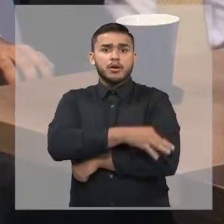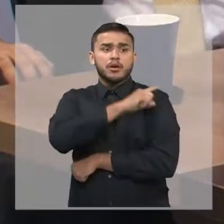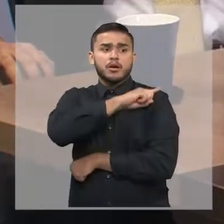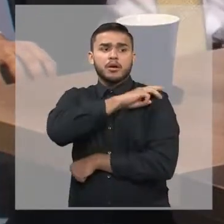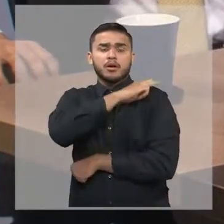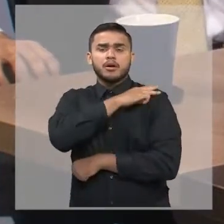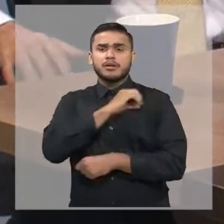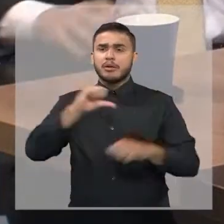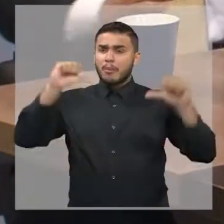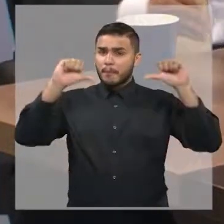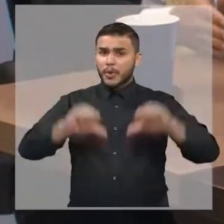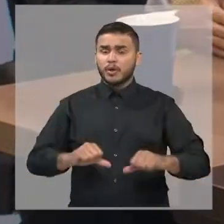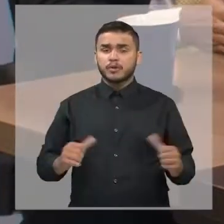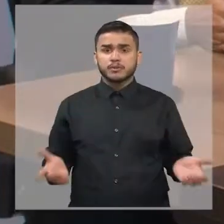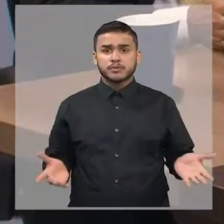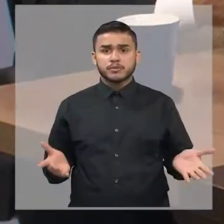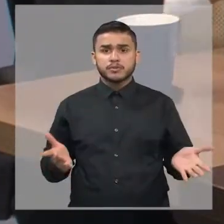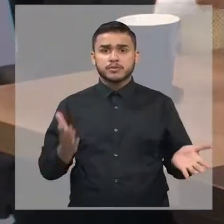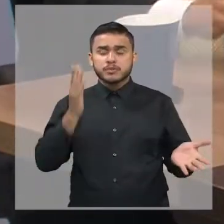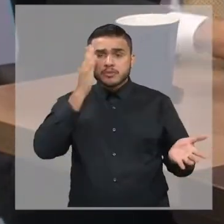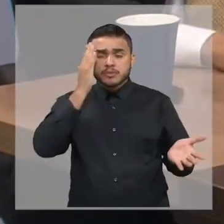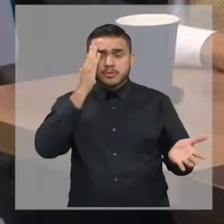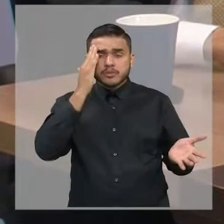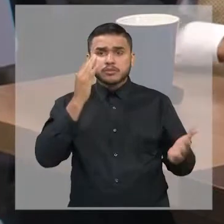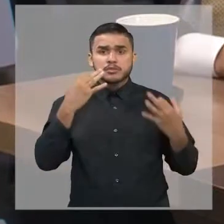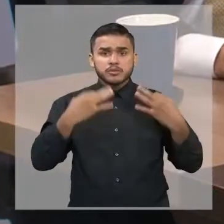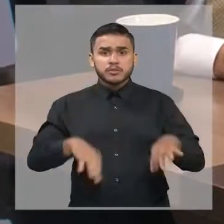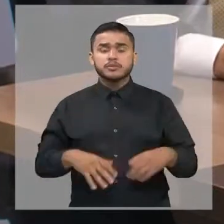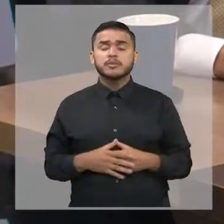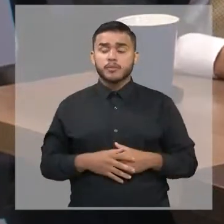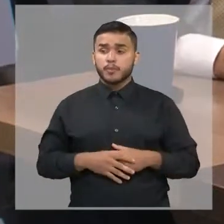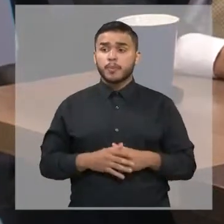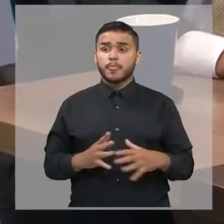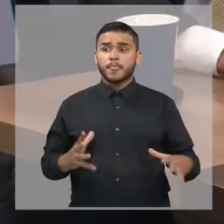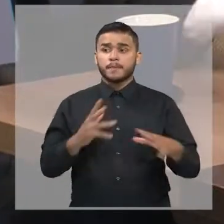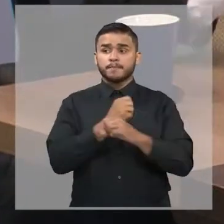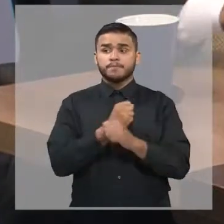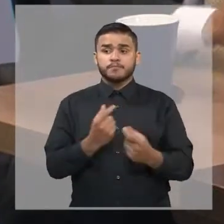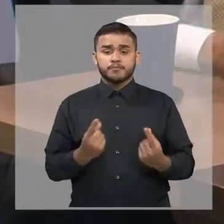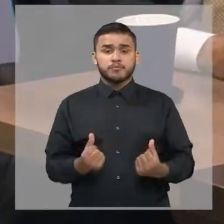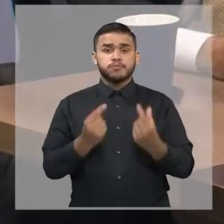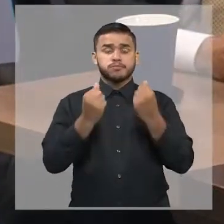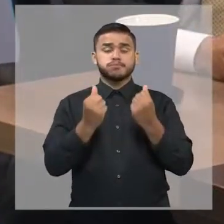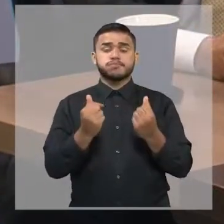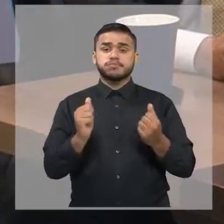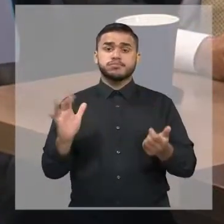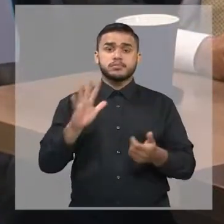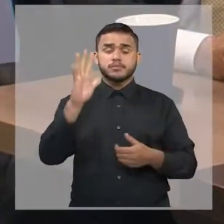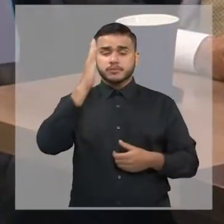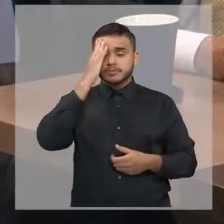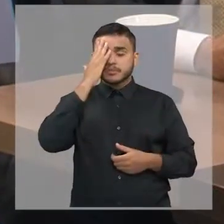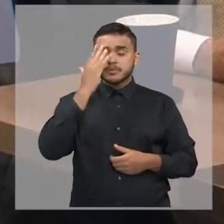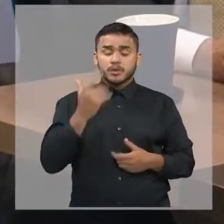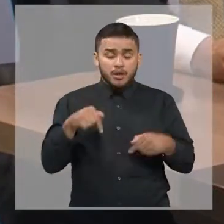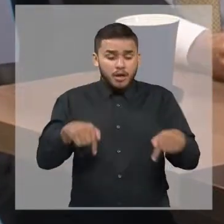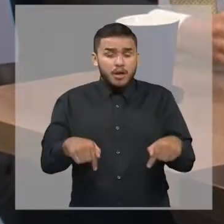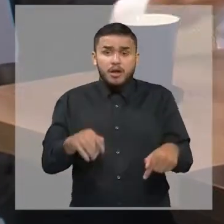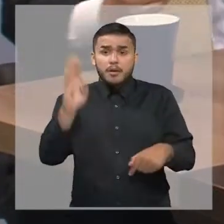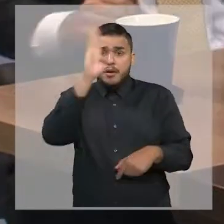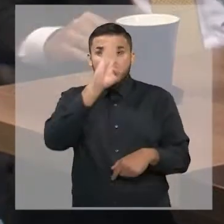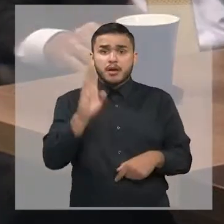de péssima qualidade. Mas isso aí você sabe o que é a gasto do Constituição. Brasil, olha, vou dizer uma coisa, o gasto do Brasil em educação... mude a Constituição. O gasto do Brasil em educação é